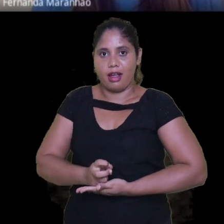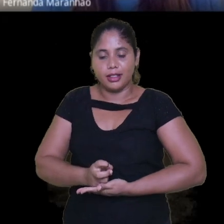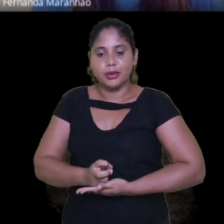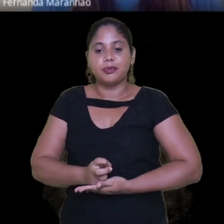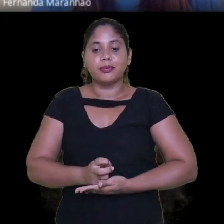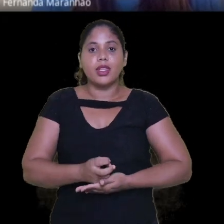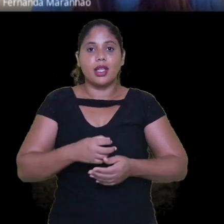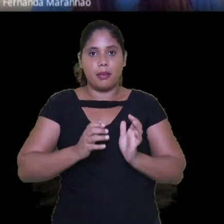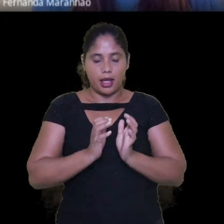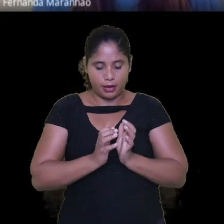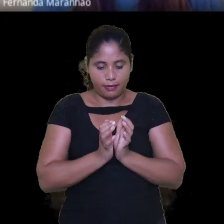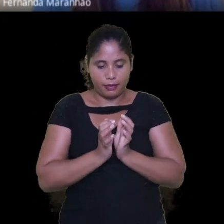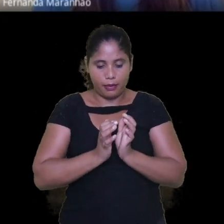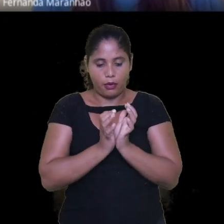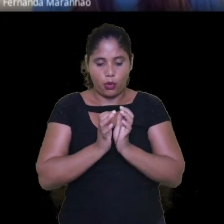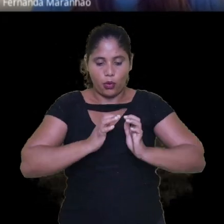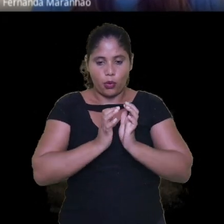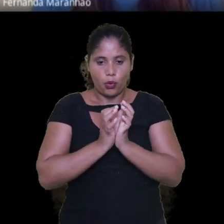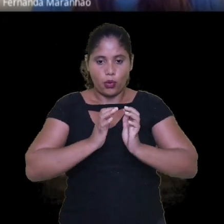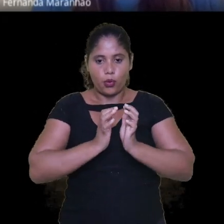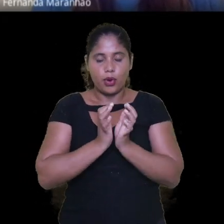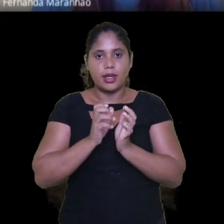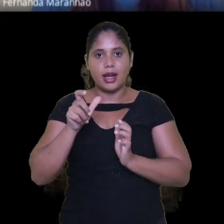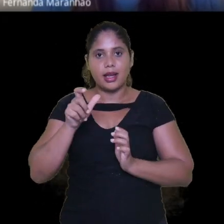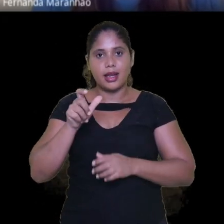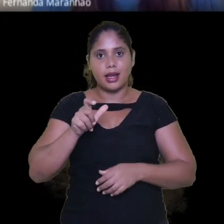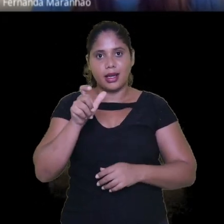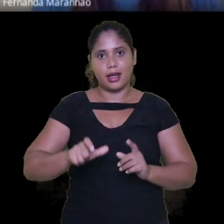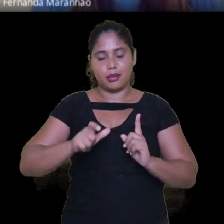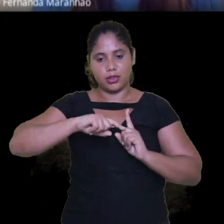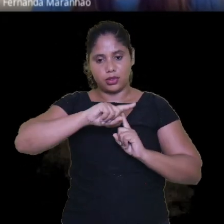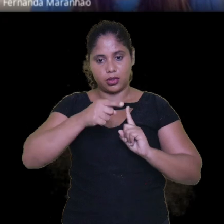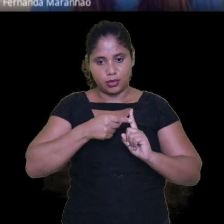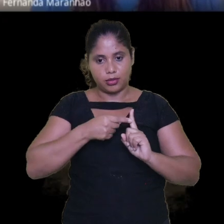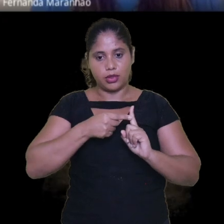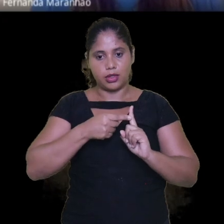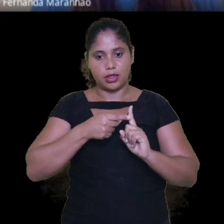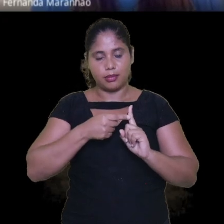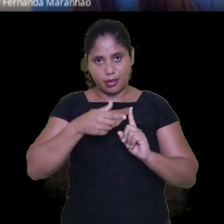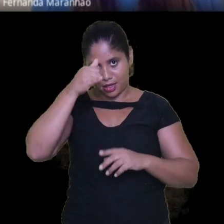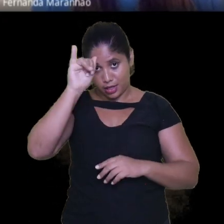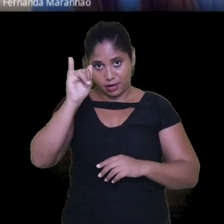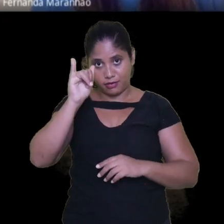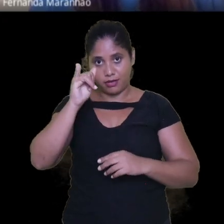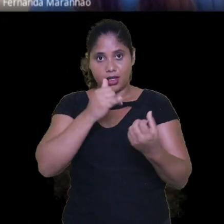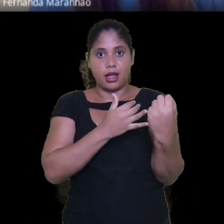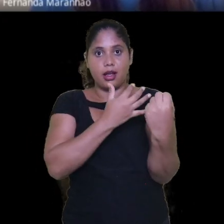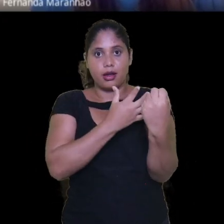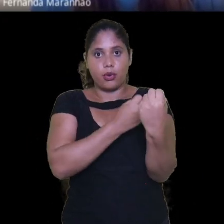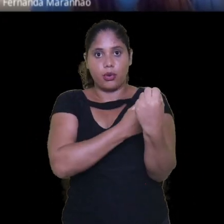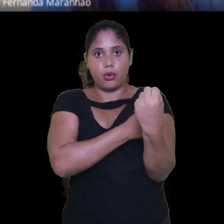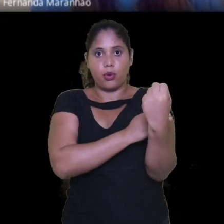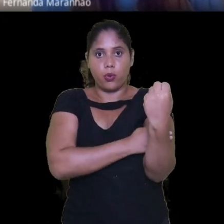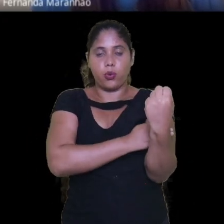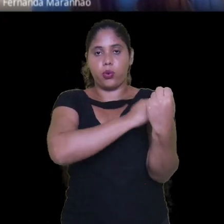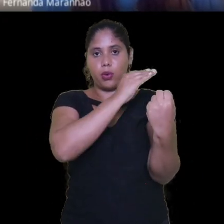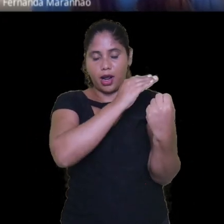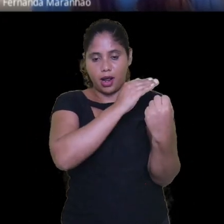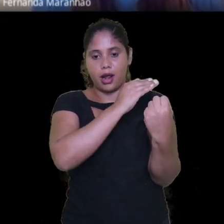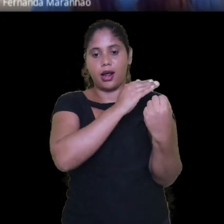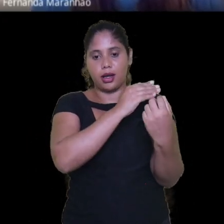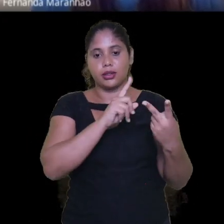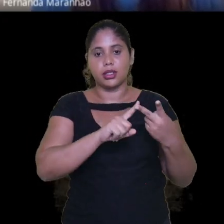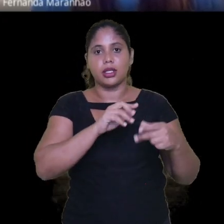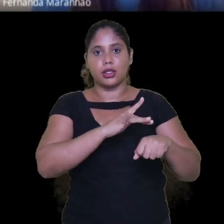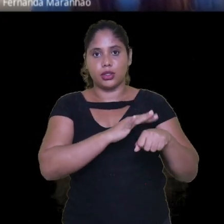que no decidual, então o trofoblasto ainda entra na decídua, mas não penetra o miométrio. E existe um espectro de formas clínicas